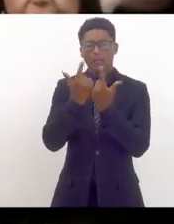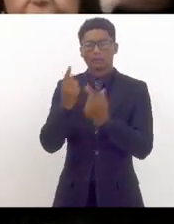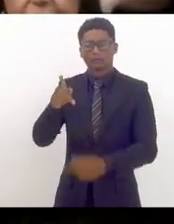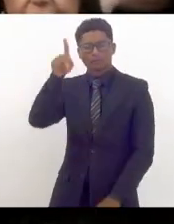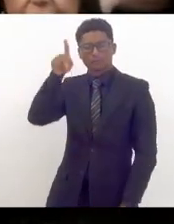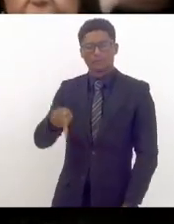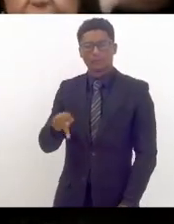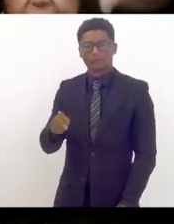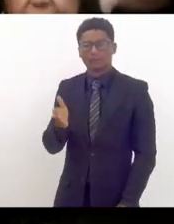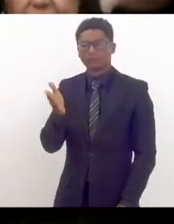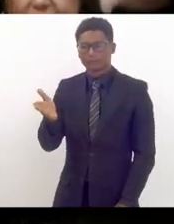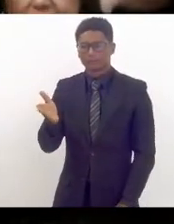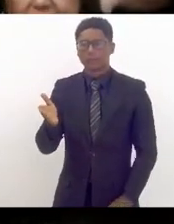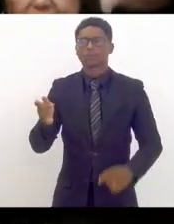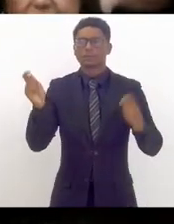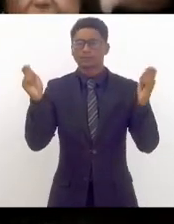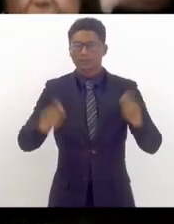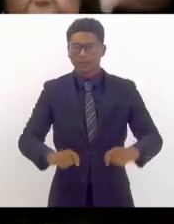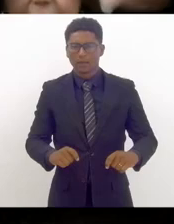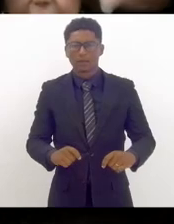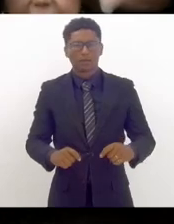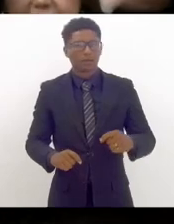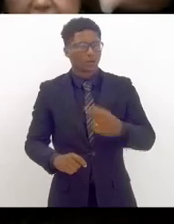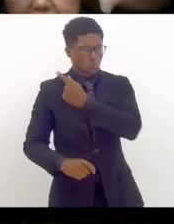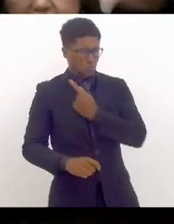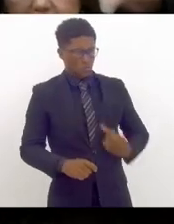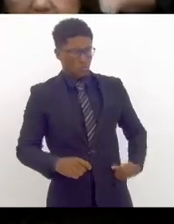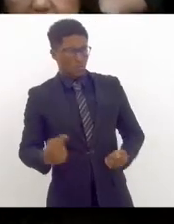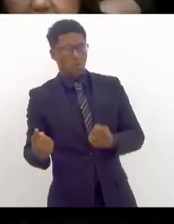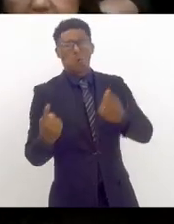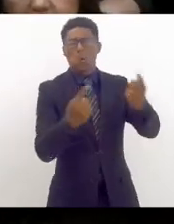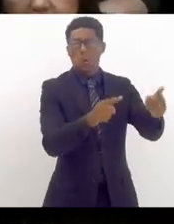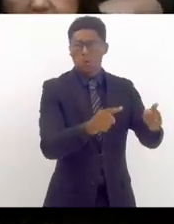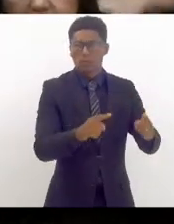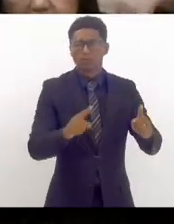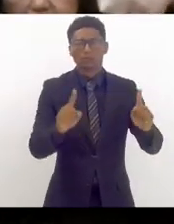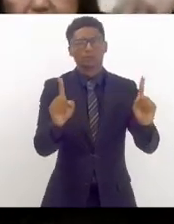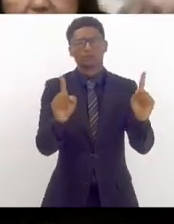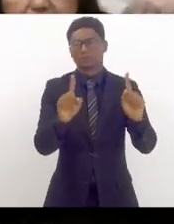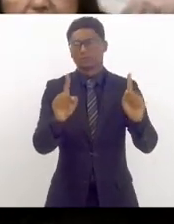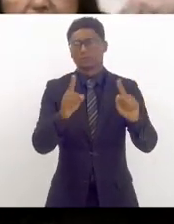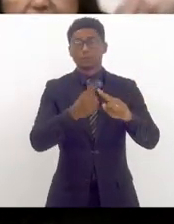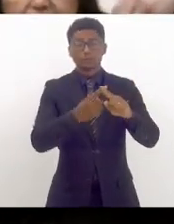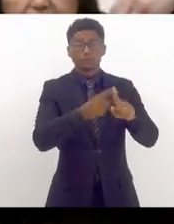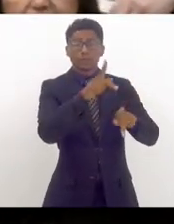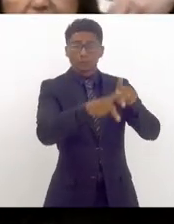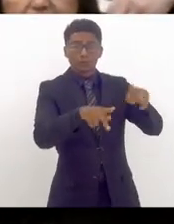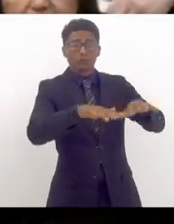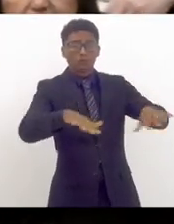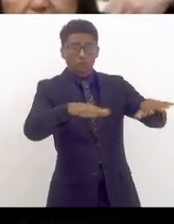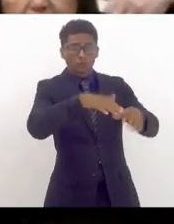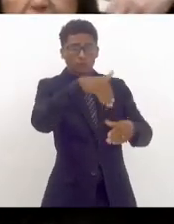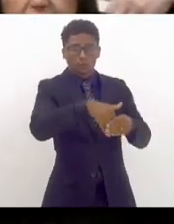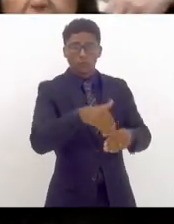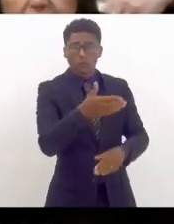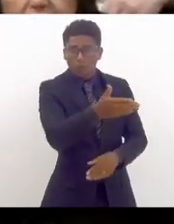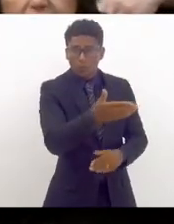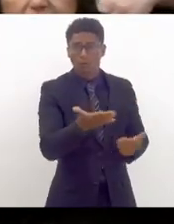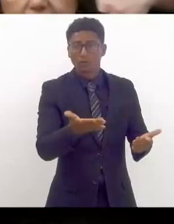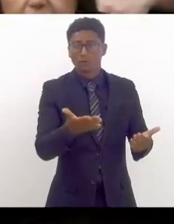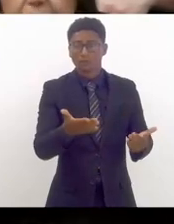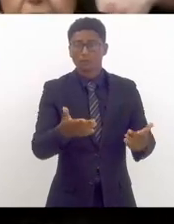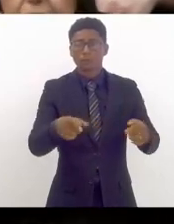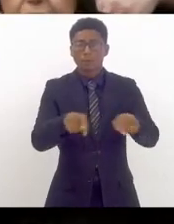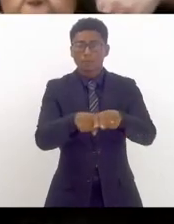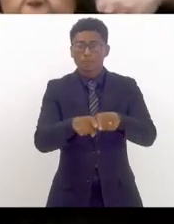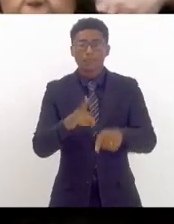não inviabilize um governo que foi democraticamente eleito pelo povo e não inviabilize os mandatos